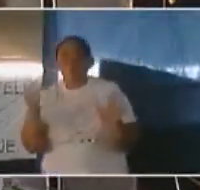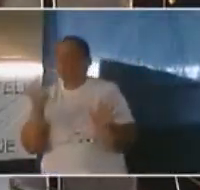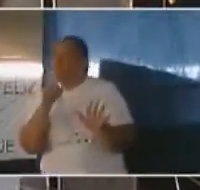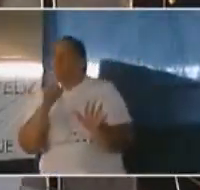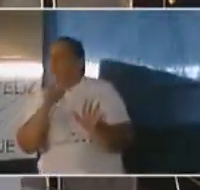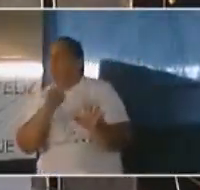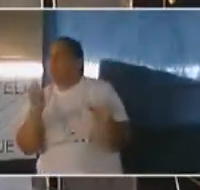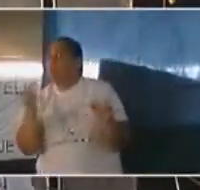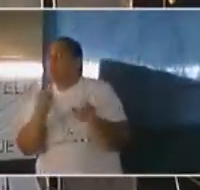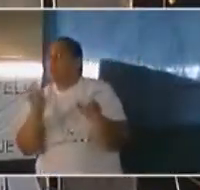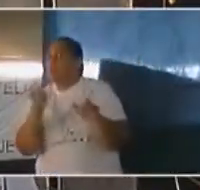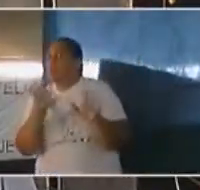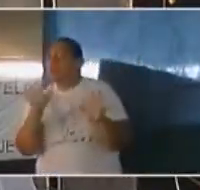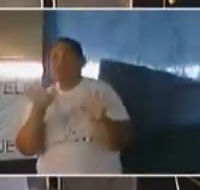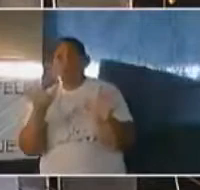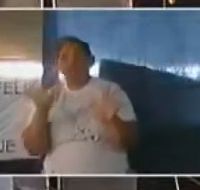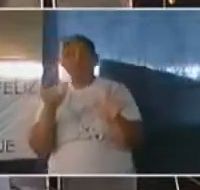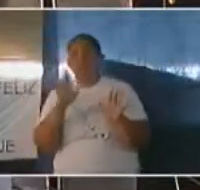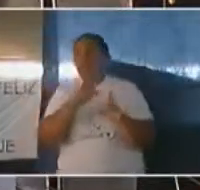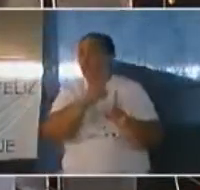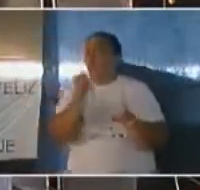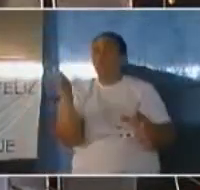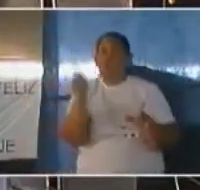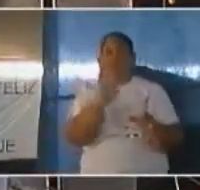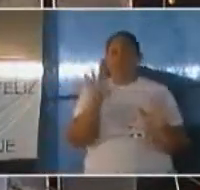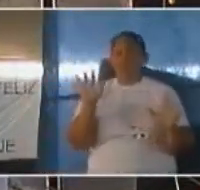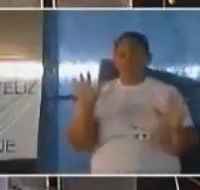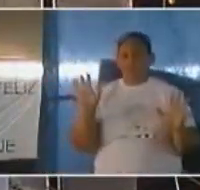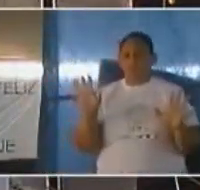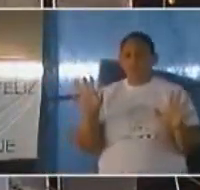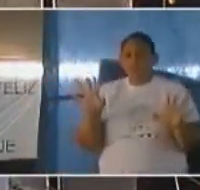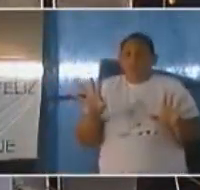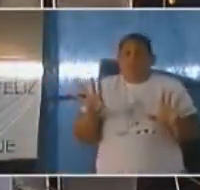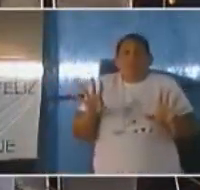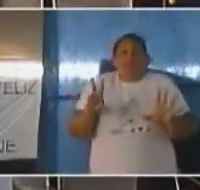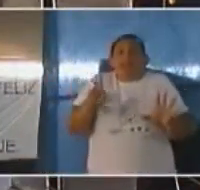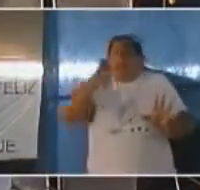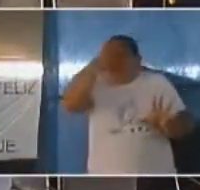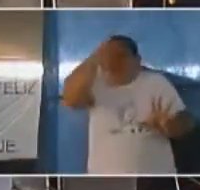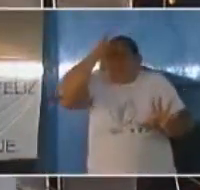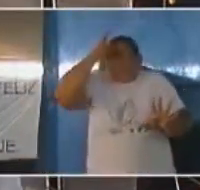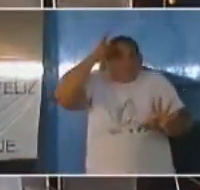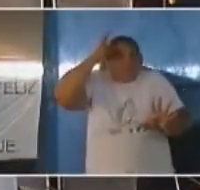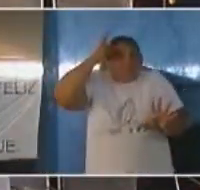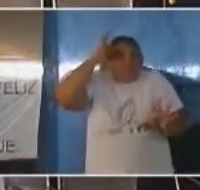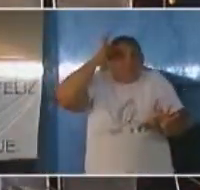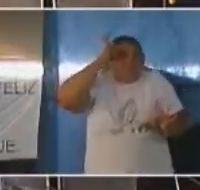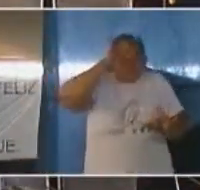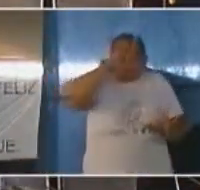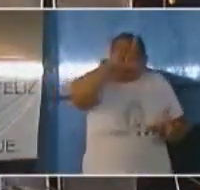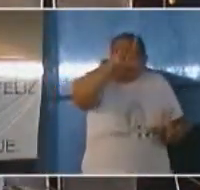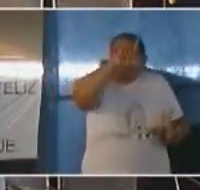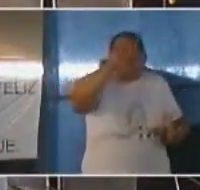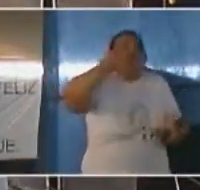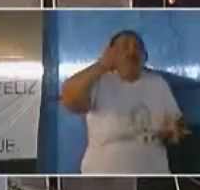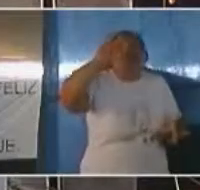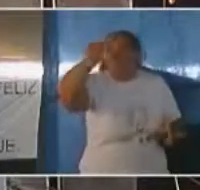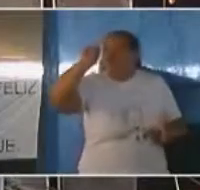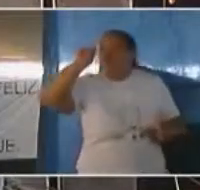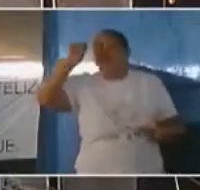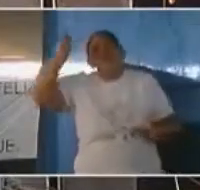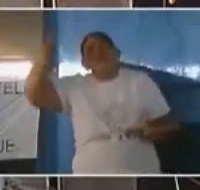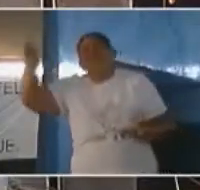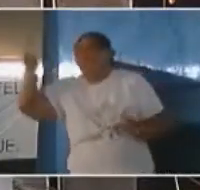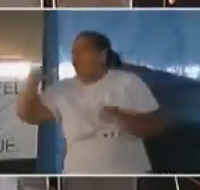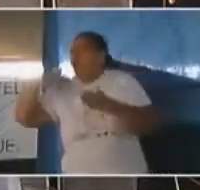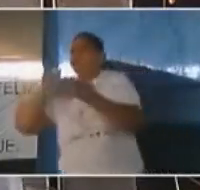uma característica hoje, que as pessoas têm elas experimentam diferentes religiões.